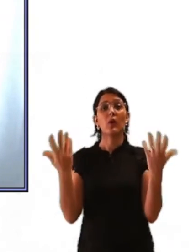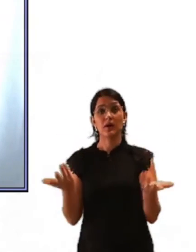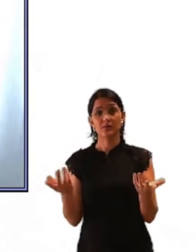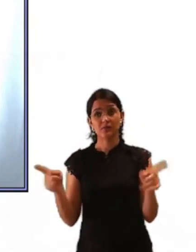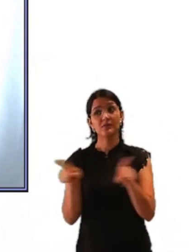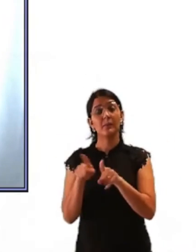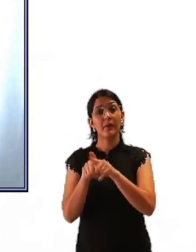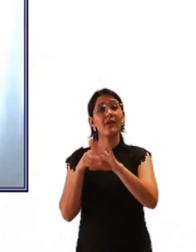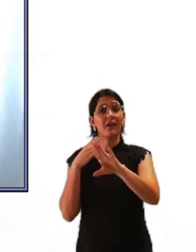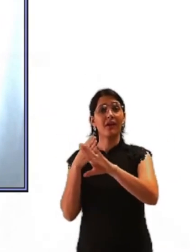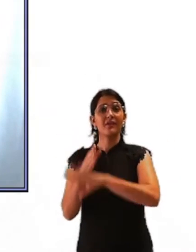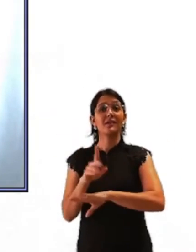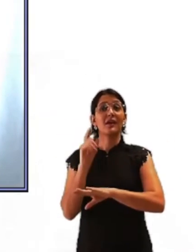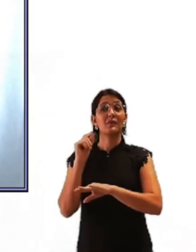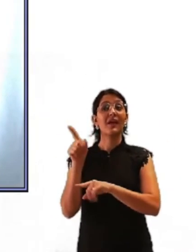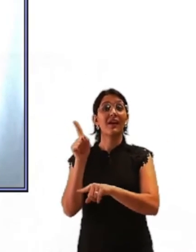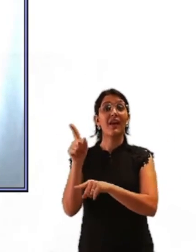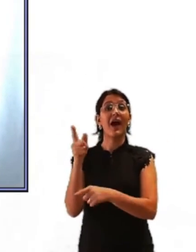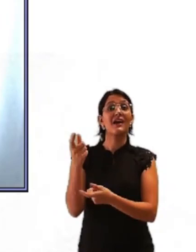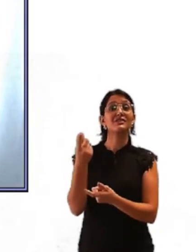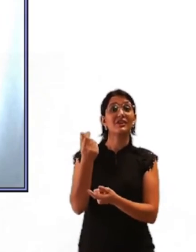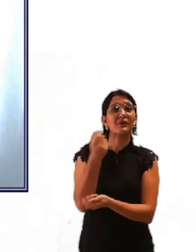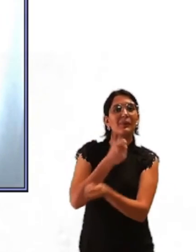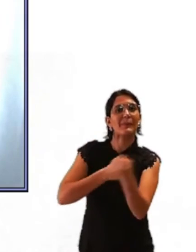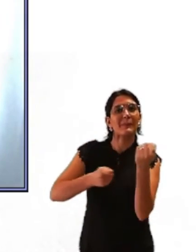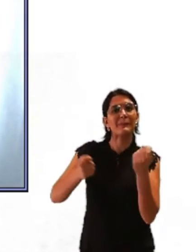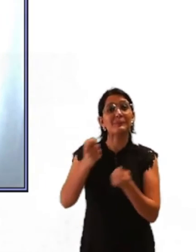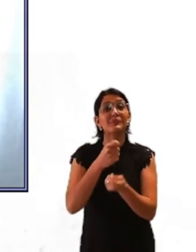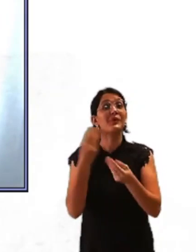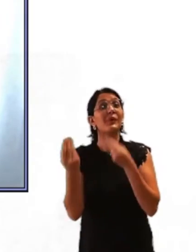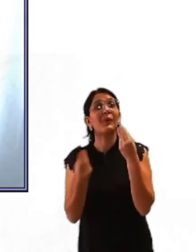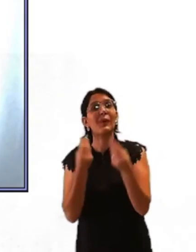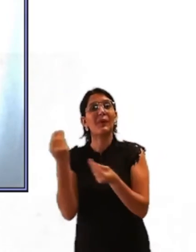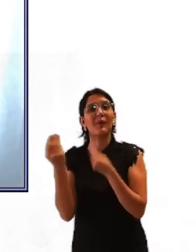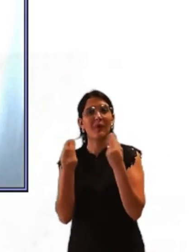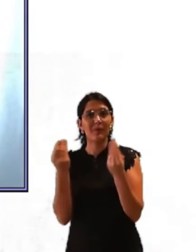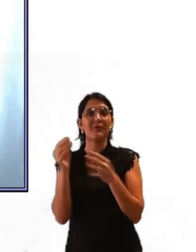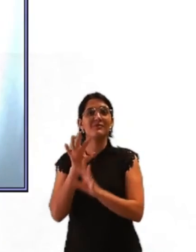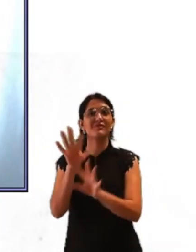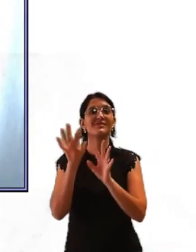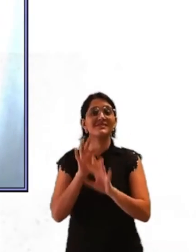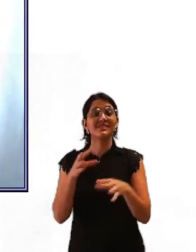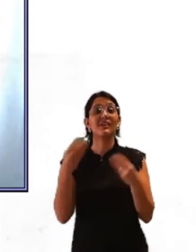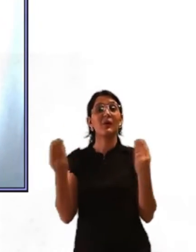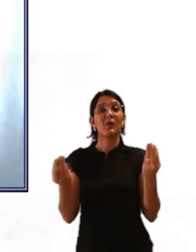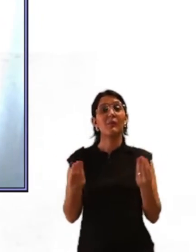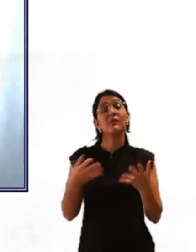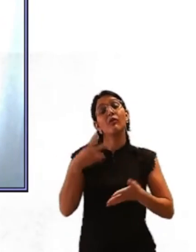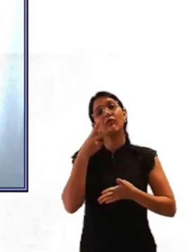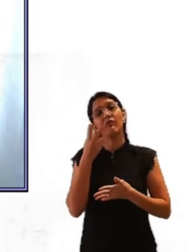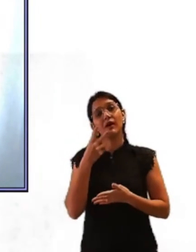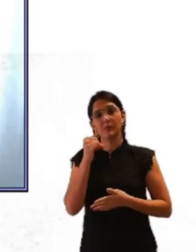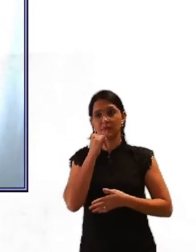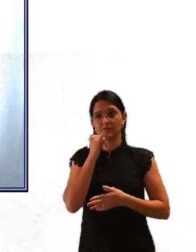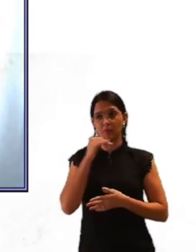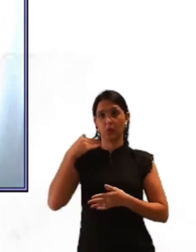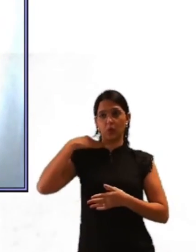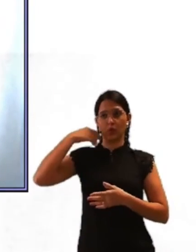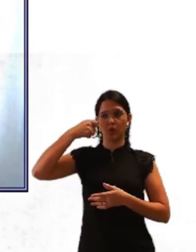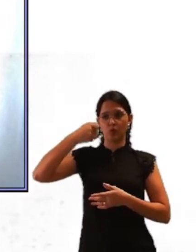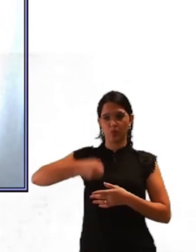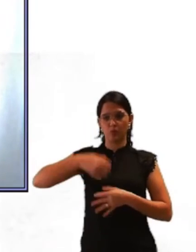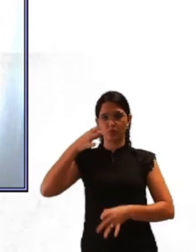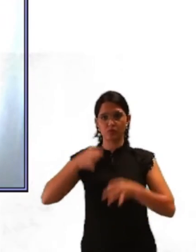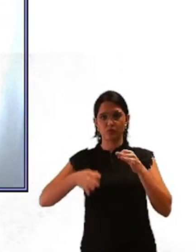aqui também até no impacto econômico, né? Porque quando a gente fala assim, ah, o juiz então ele vai decidir pensando o seguinte: se eu